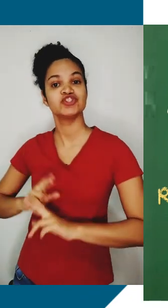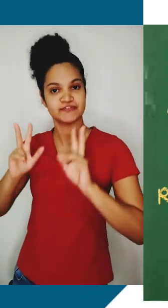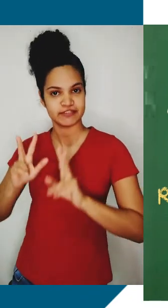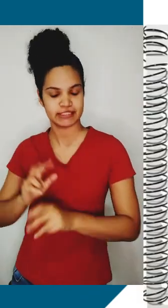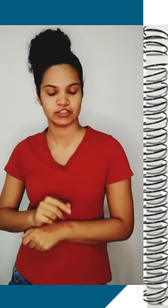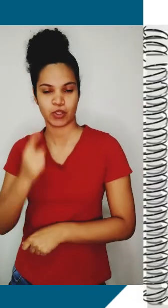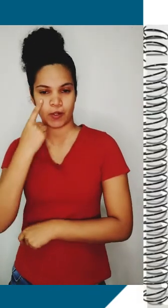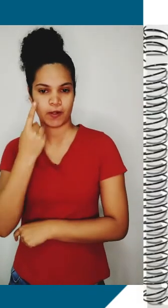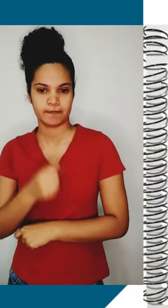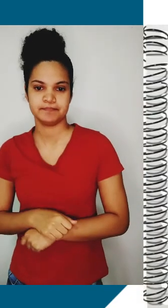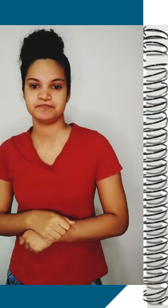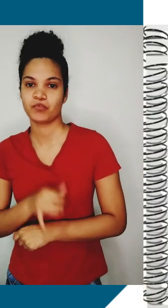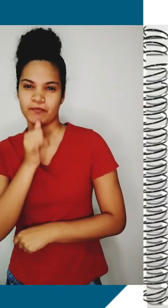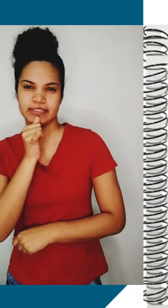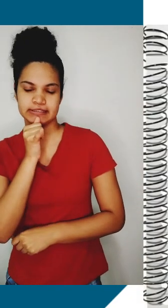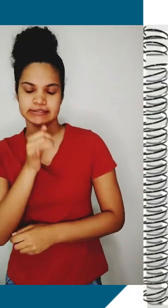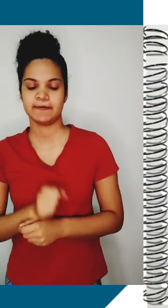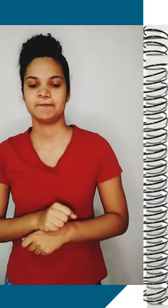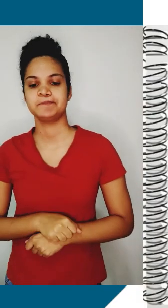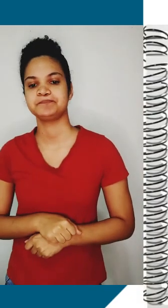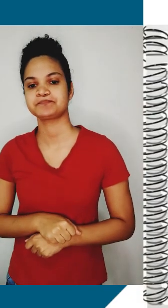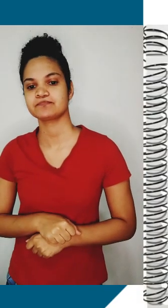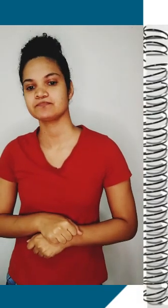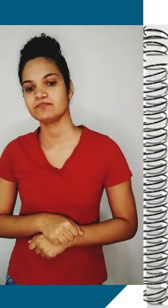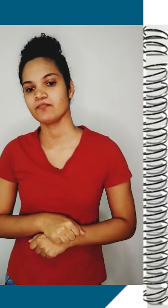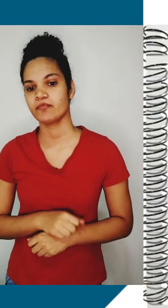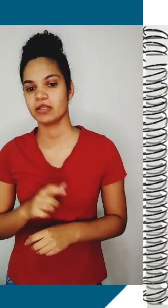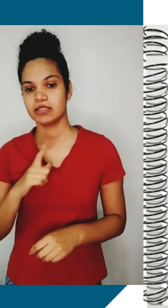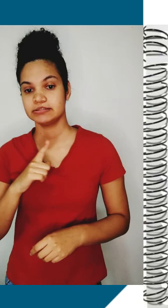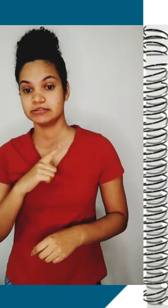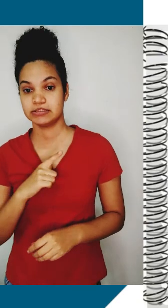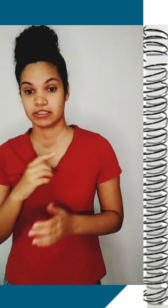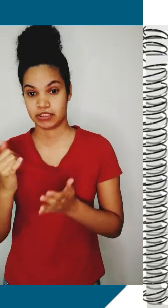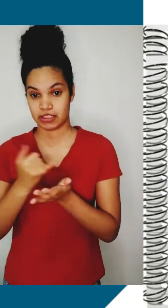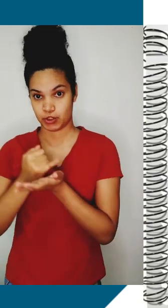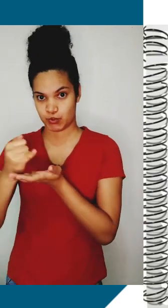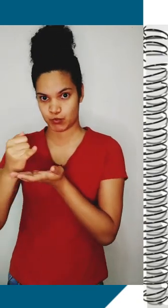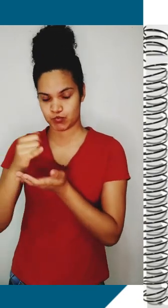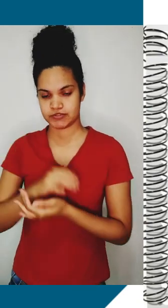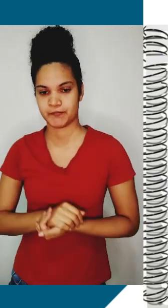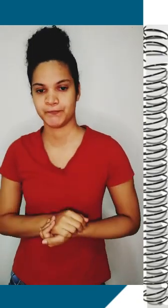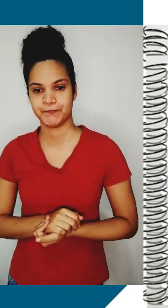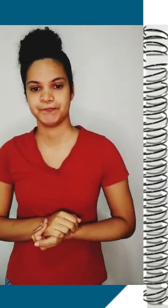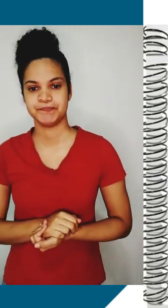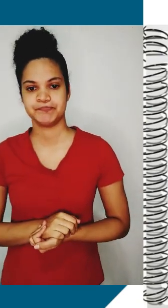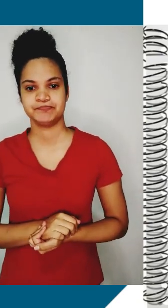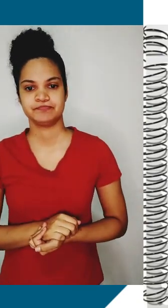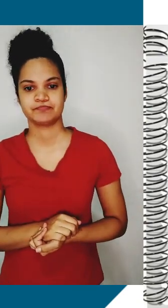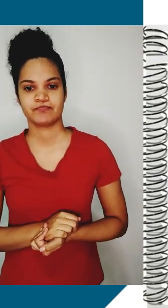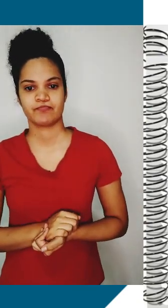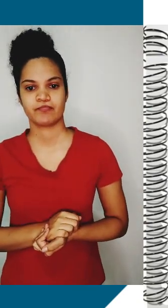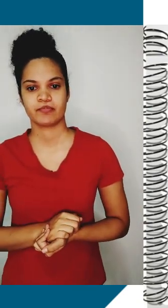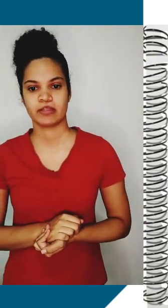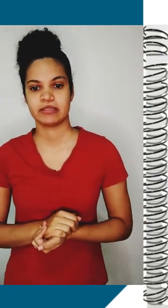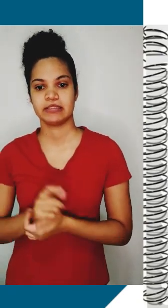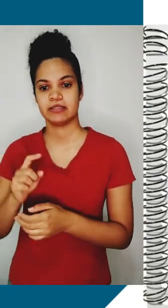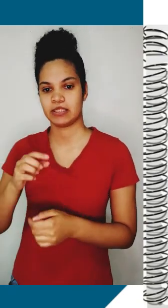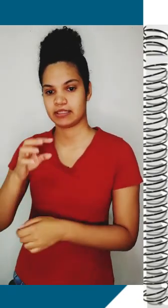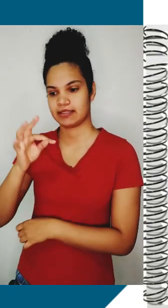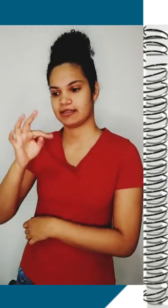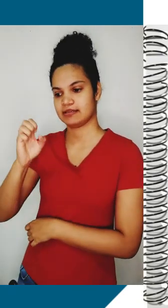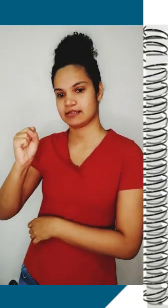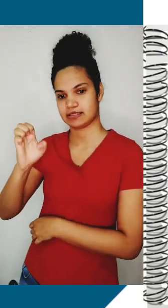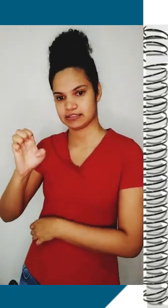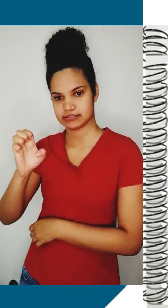ver um exemplo para ficar mais claro. Aqui a gente tem o parágrafo de introdução, né? E temos ali a